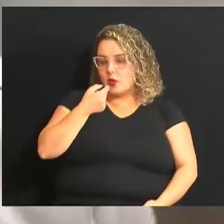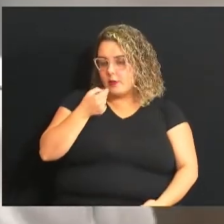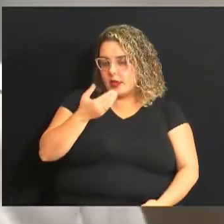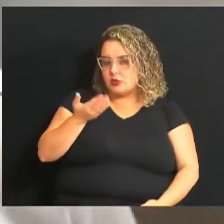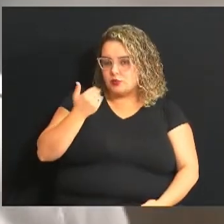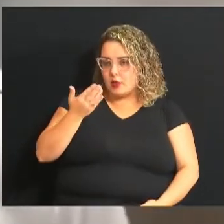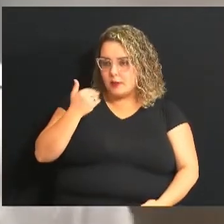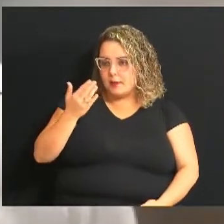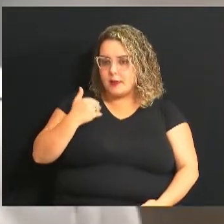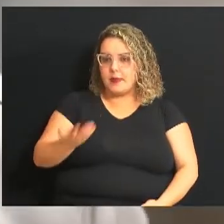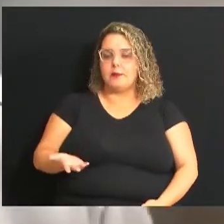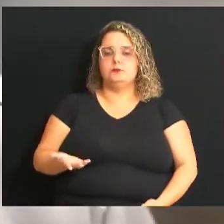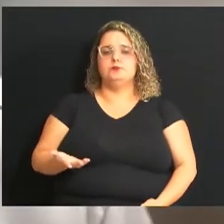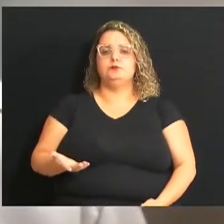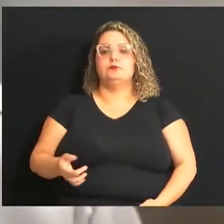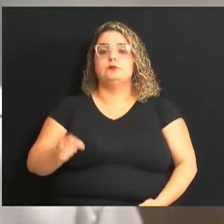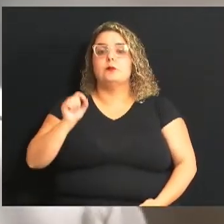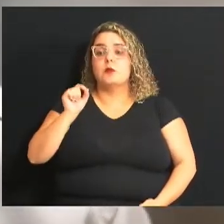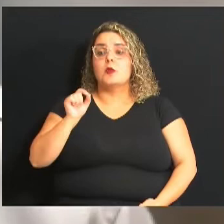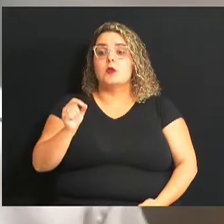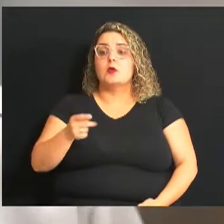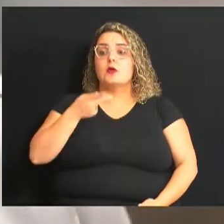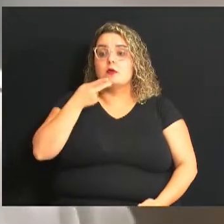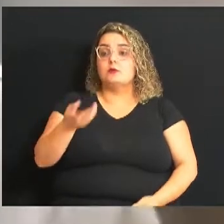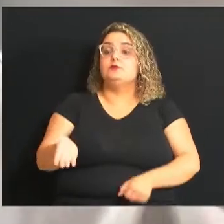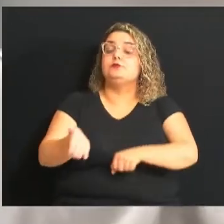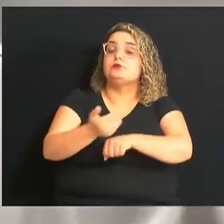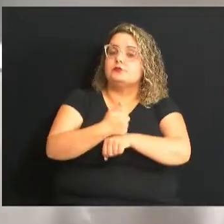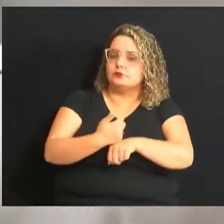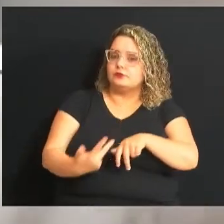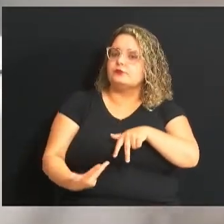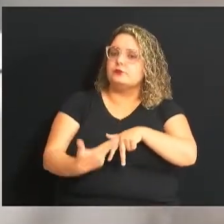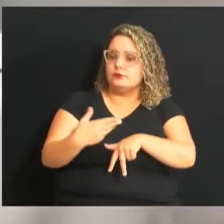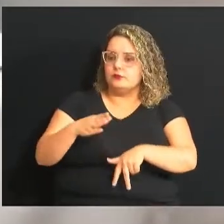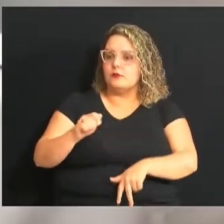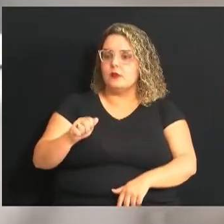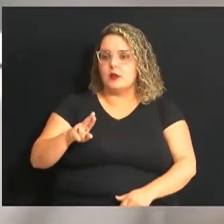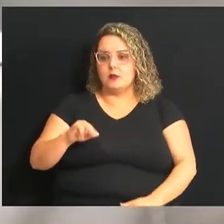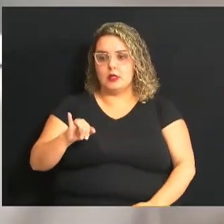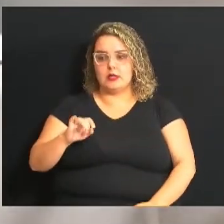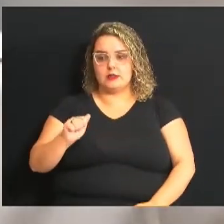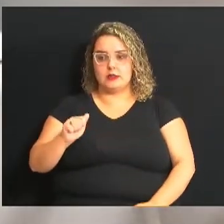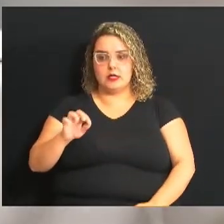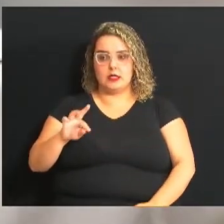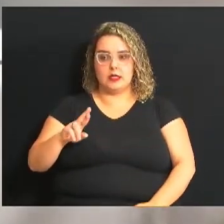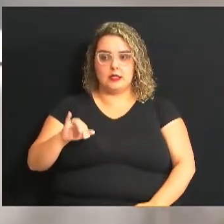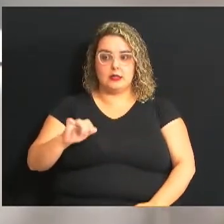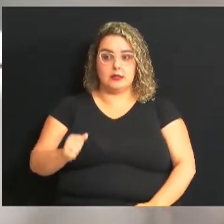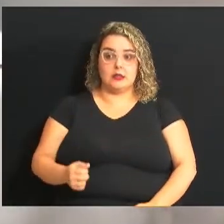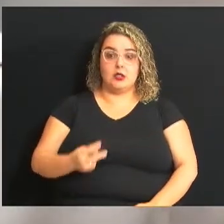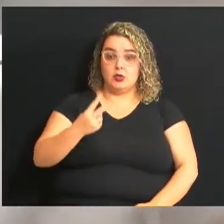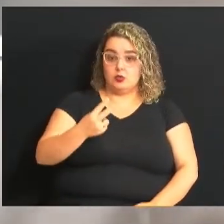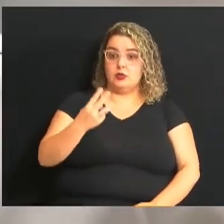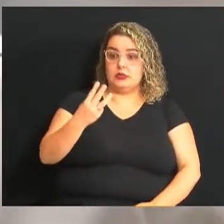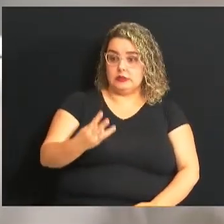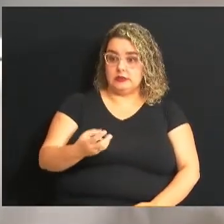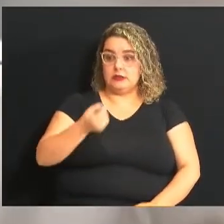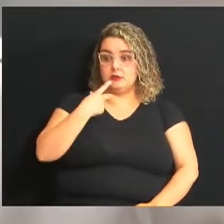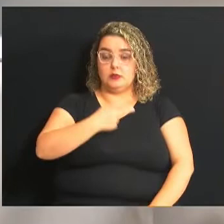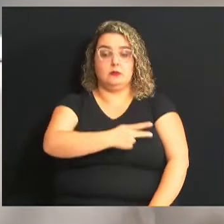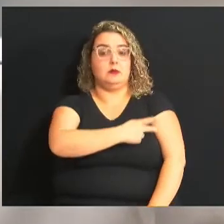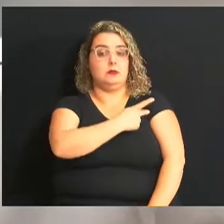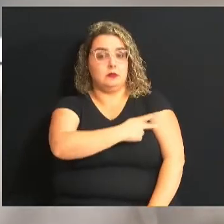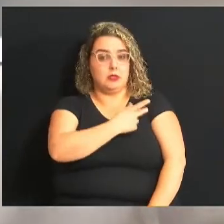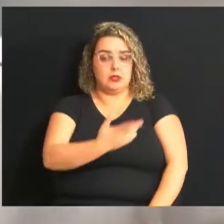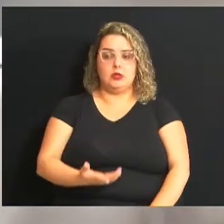chamo a atenção do seguinte, antes da cirurgia bariátrica, o paciente tomava remédio, 2 ou 3 remédios para pressão,